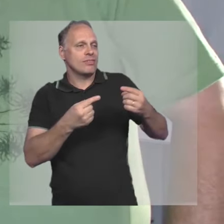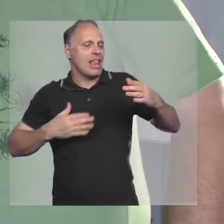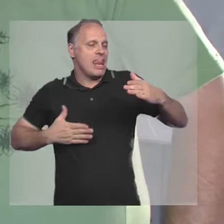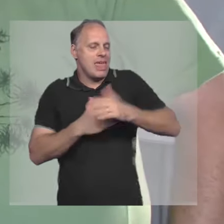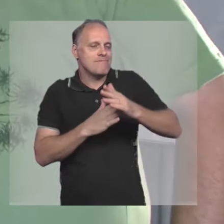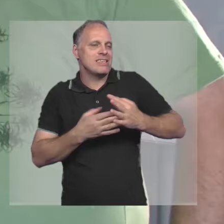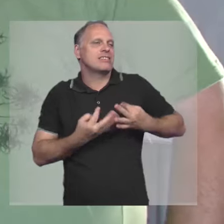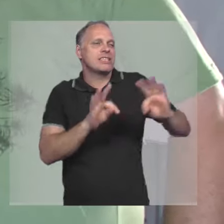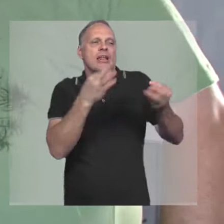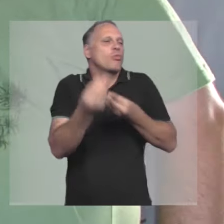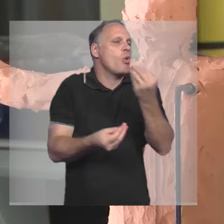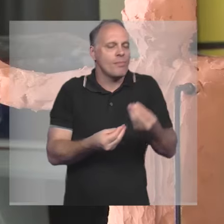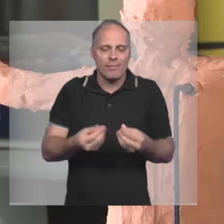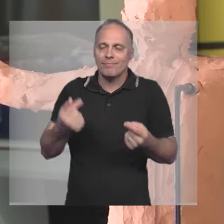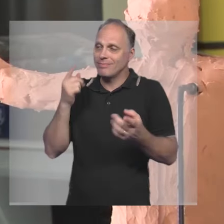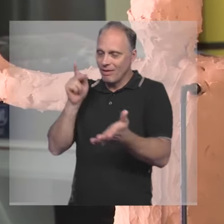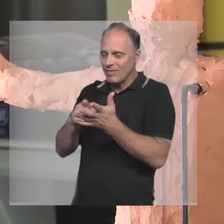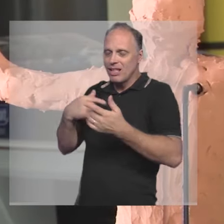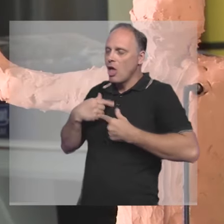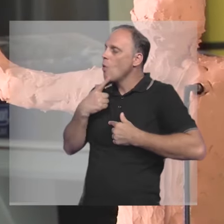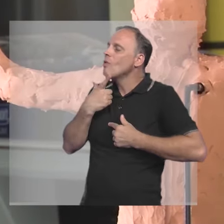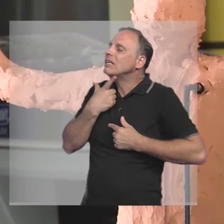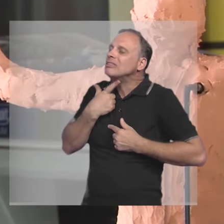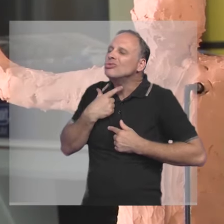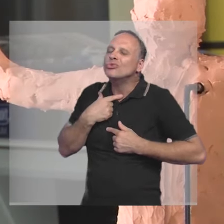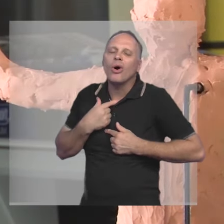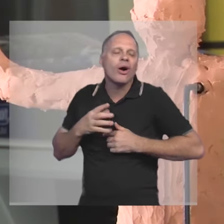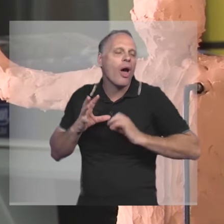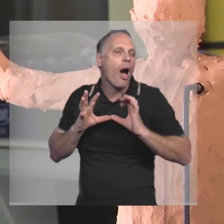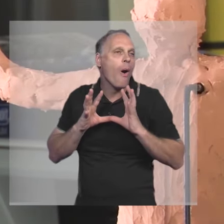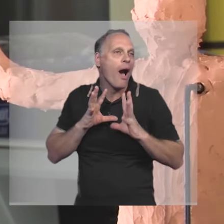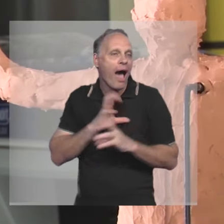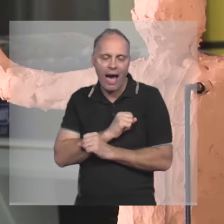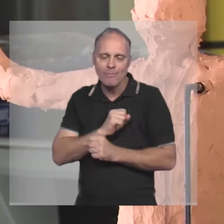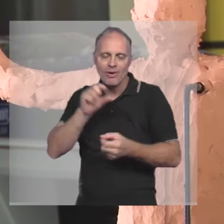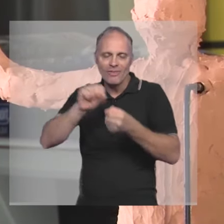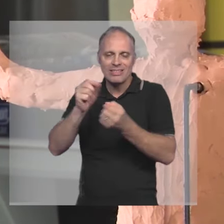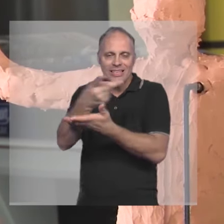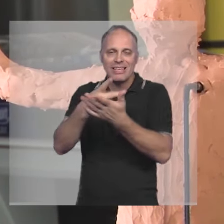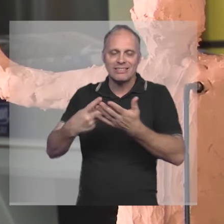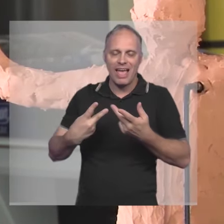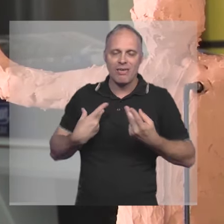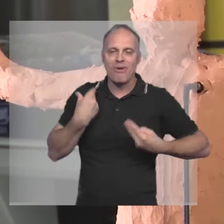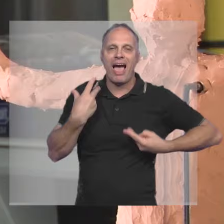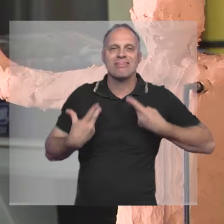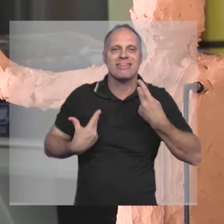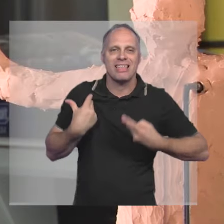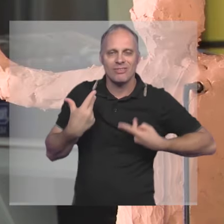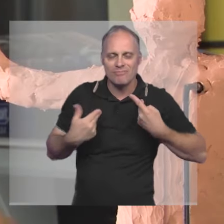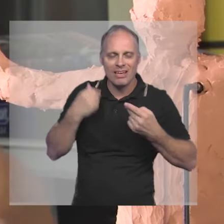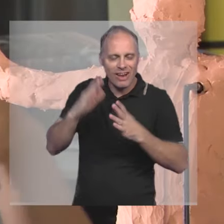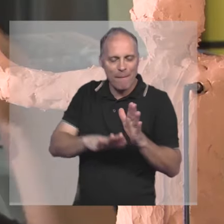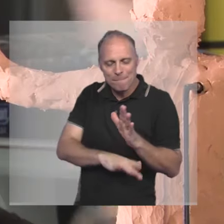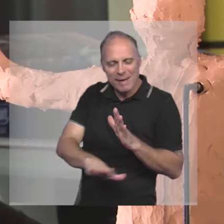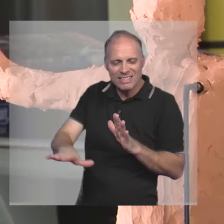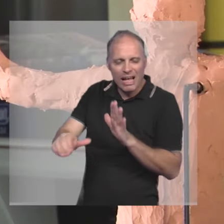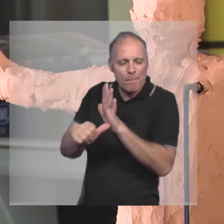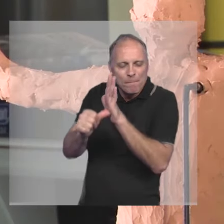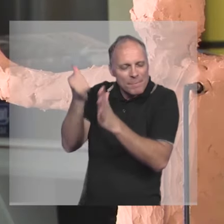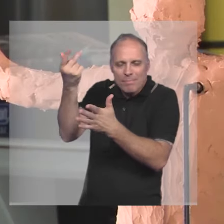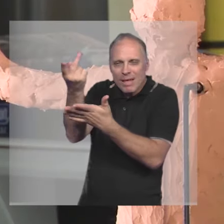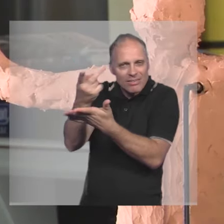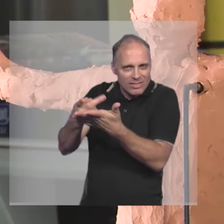Esse limite técnico? Cara, eu adoro anatomia. Desde de criança. O